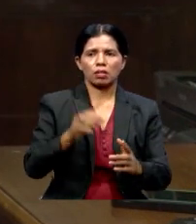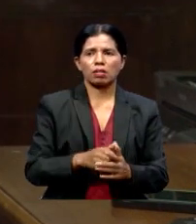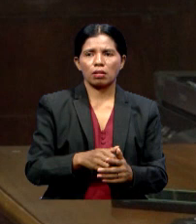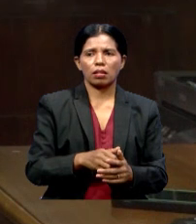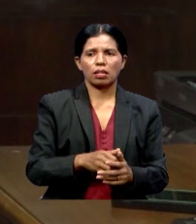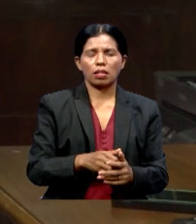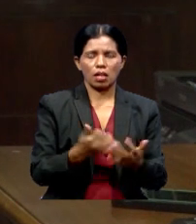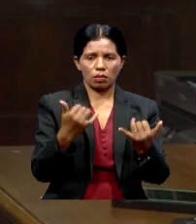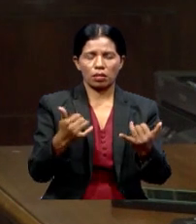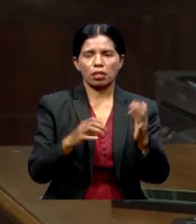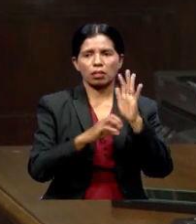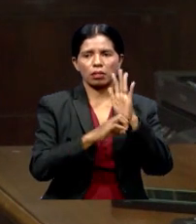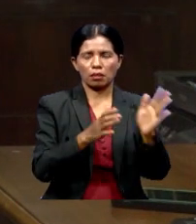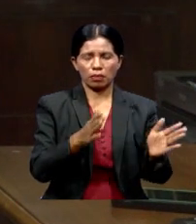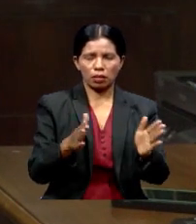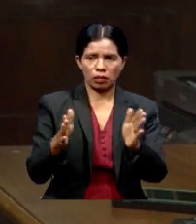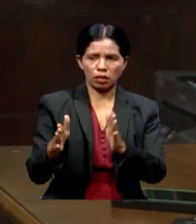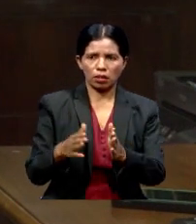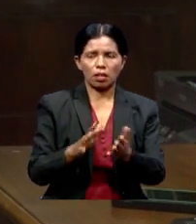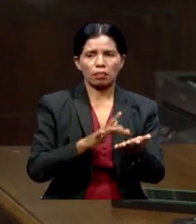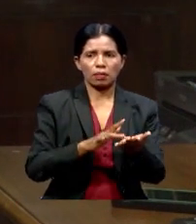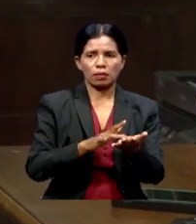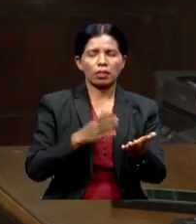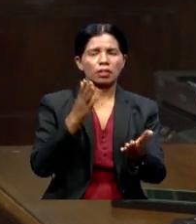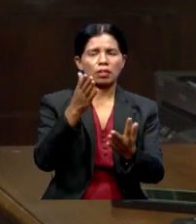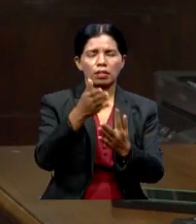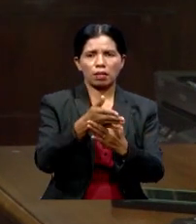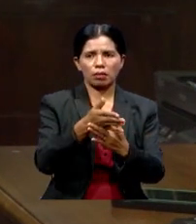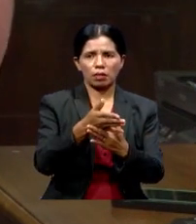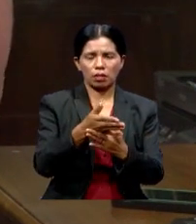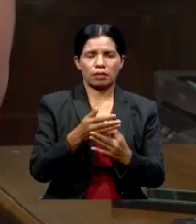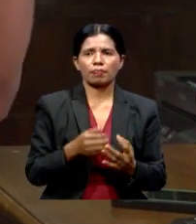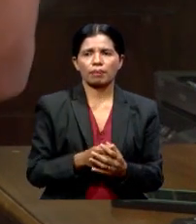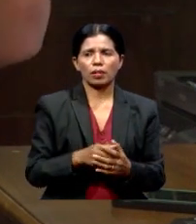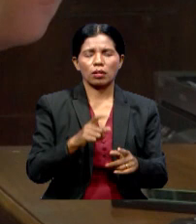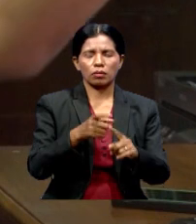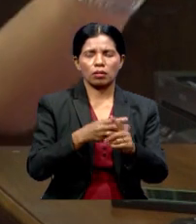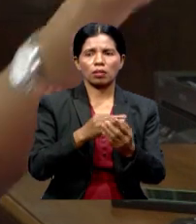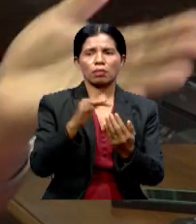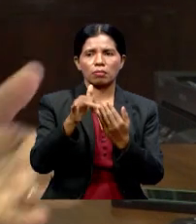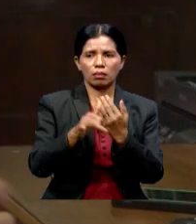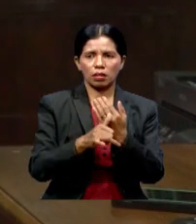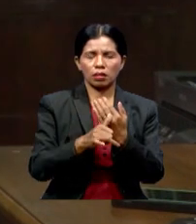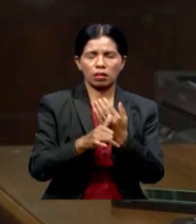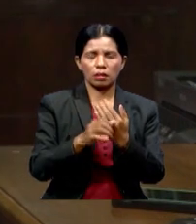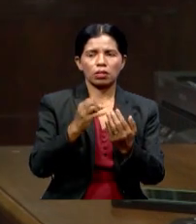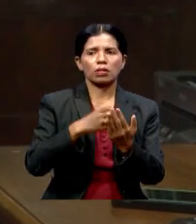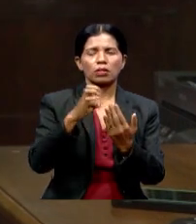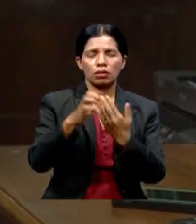exemplo agora a mi processo aprovisionamento ai moro nebe le tama ia maio junho tina